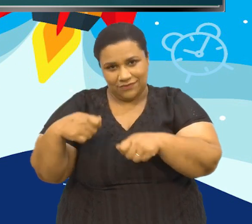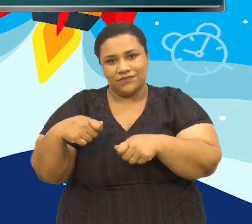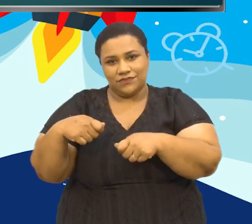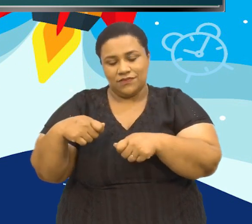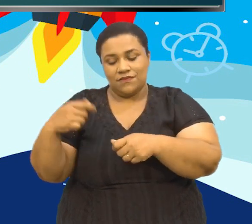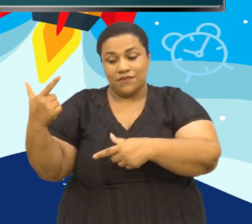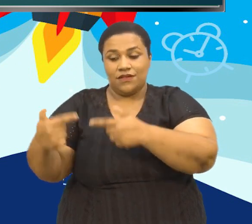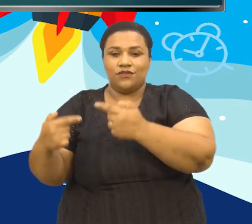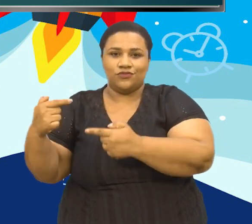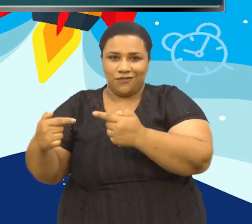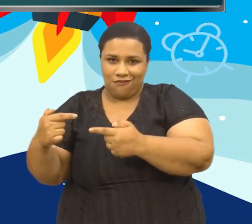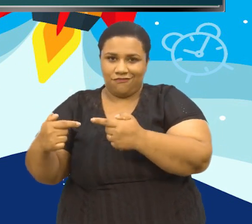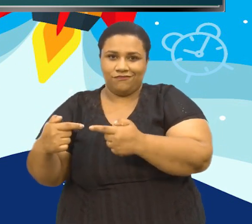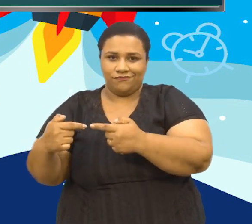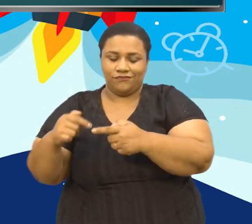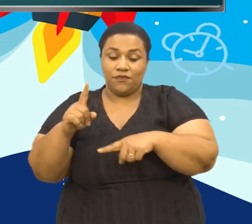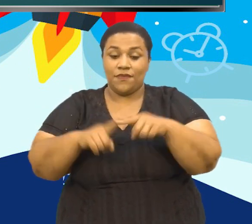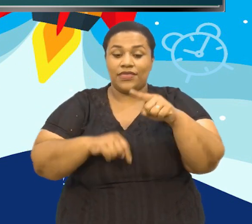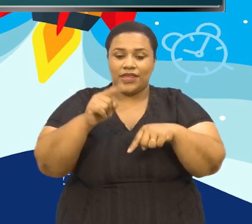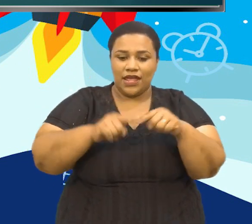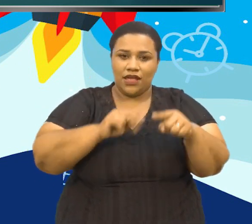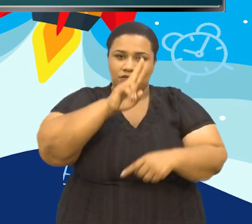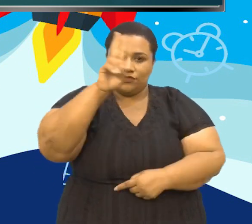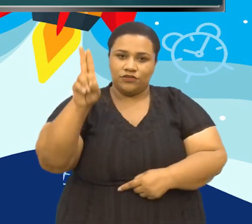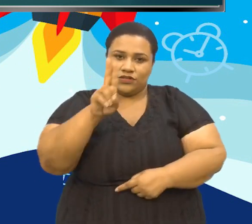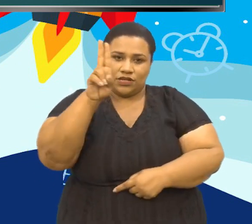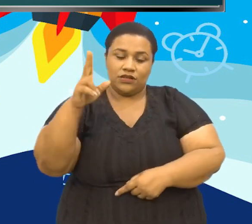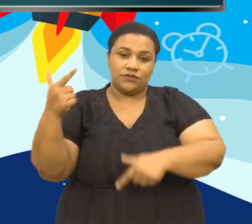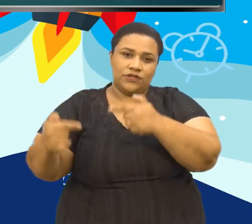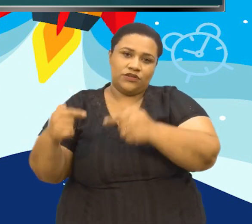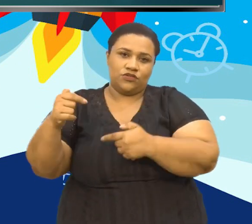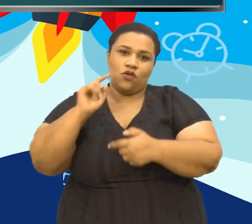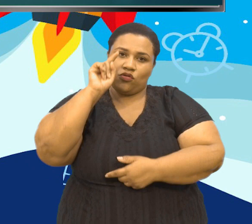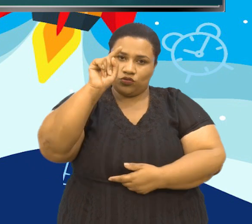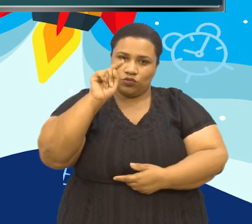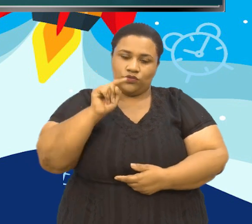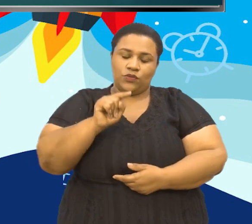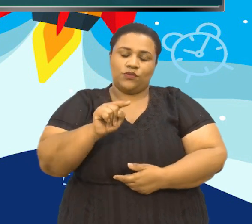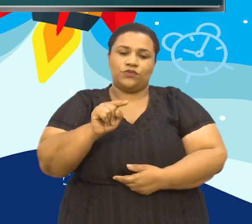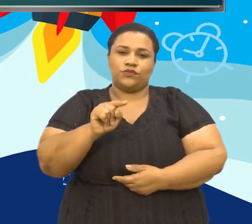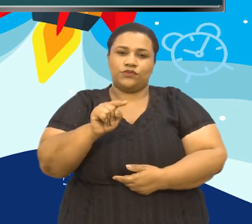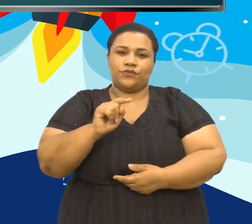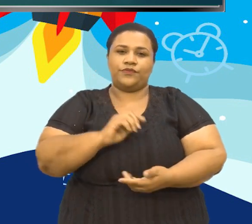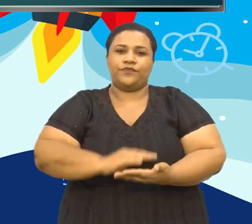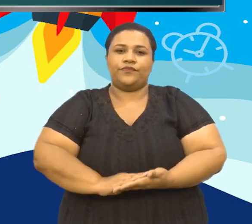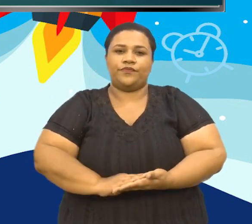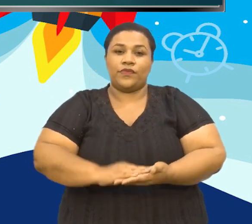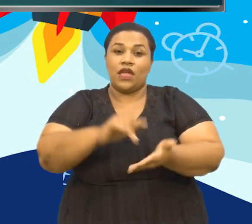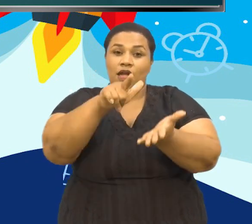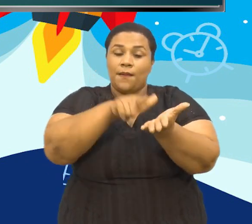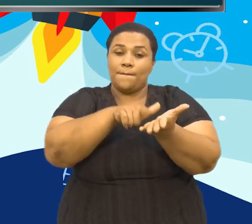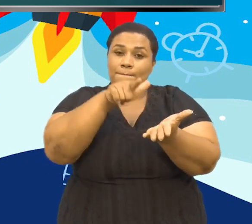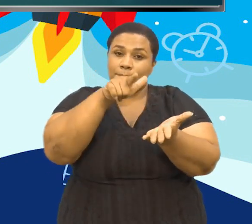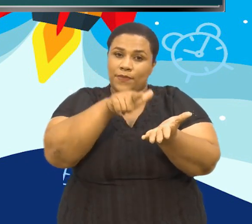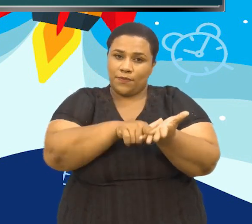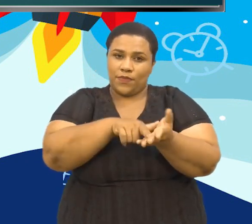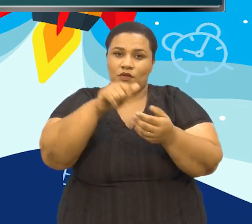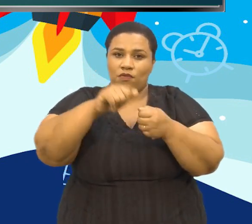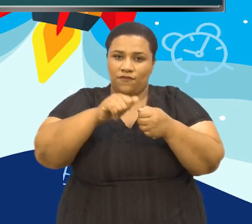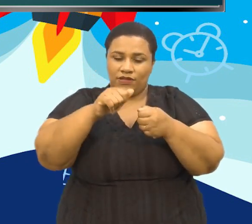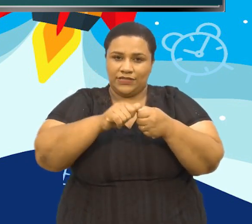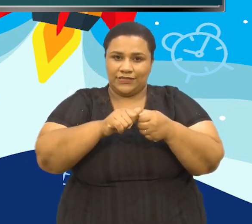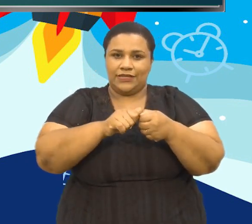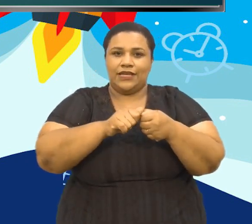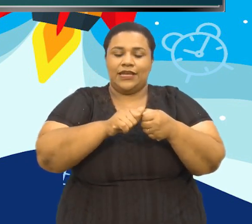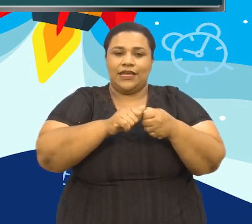vamos separar material utilizado para jogo, 2 pontos. Nesse caso, nós vamos colocar papel para fazer